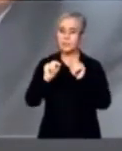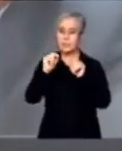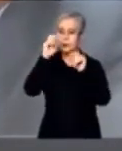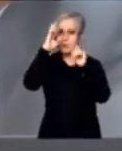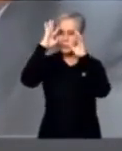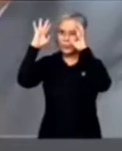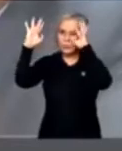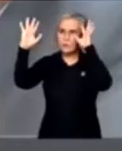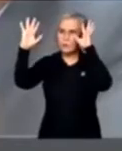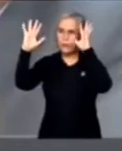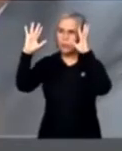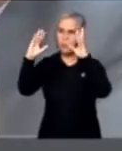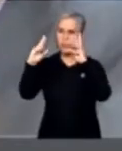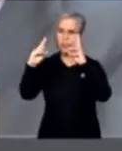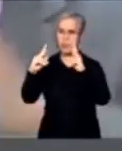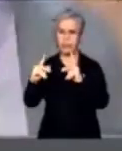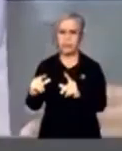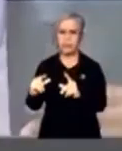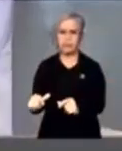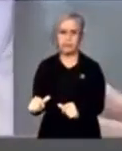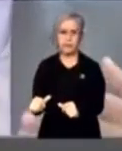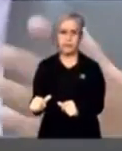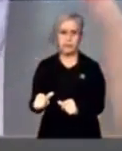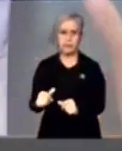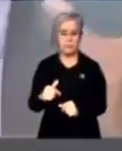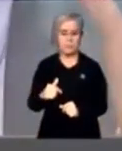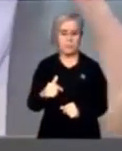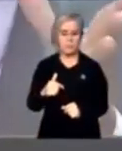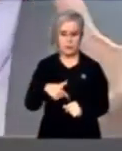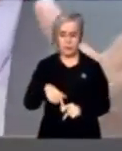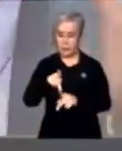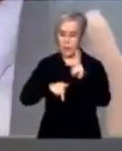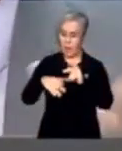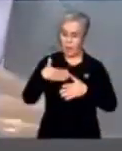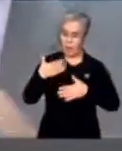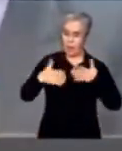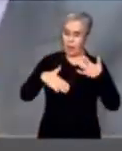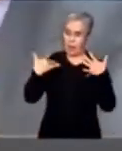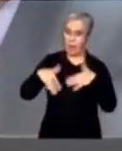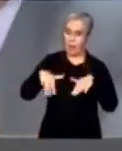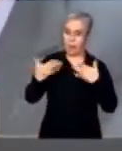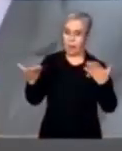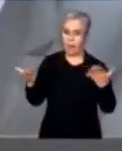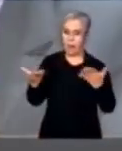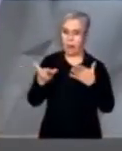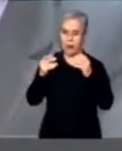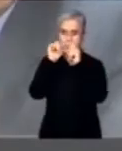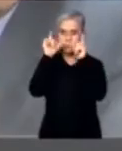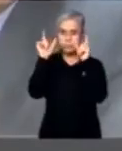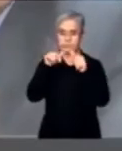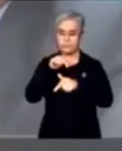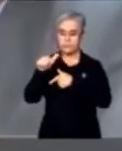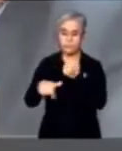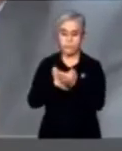acabou. Eu acordei um pouco antes, mas a nação perplexa acordada agora.